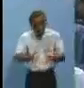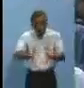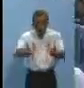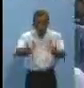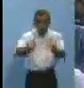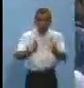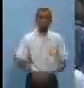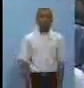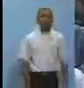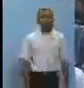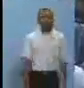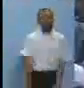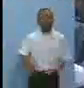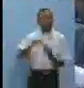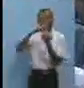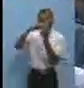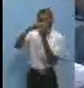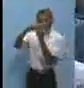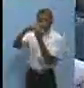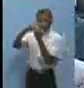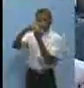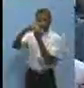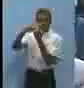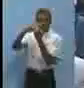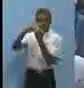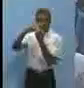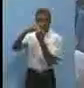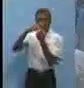Olha para a cruz. Olha para a cruz.